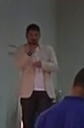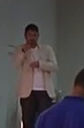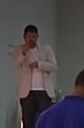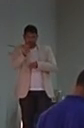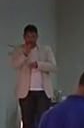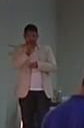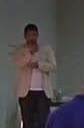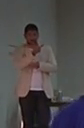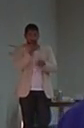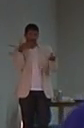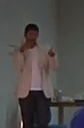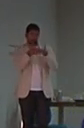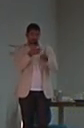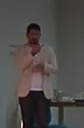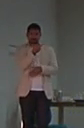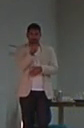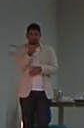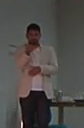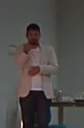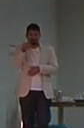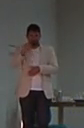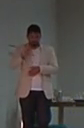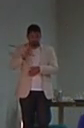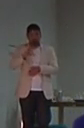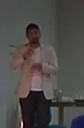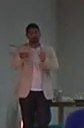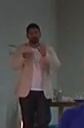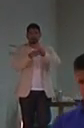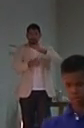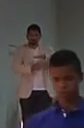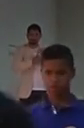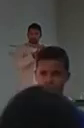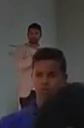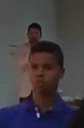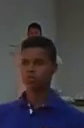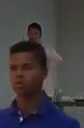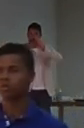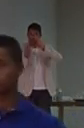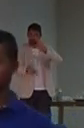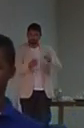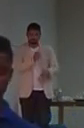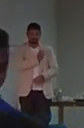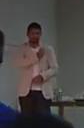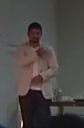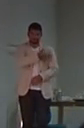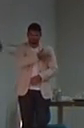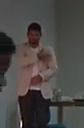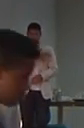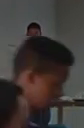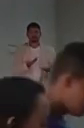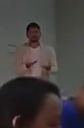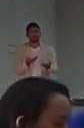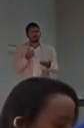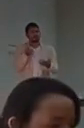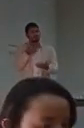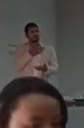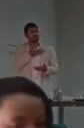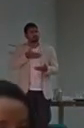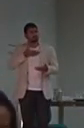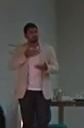2015-2019 para o cargo de reitor do Instituto Federal de Pernambuco. Gostaria de pedir a todos